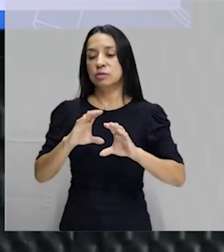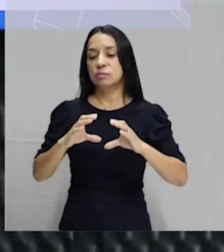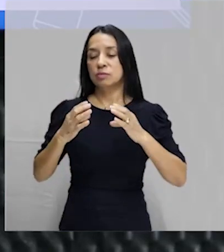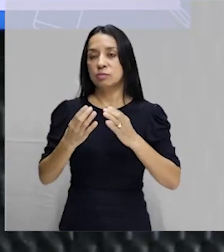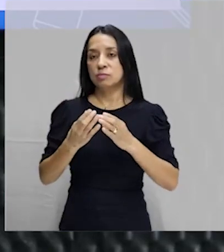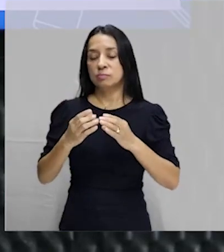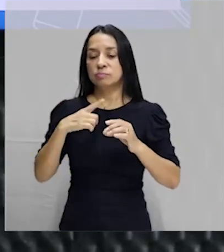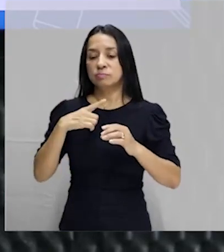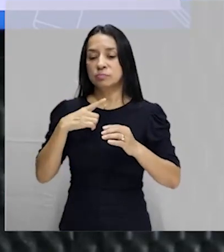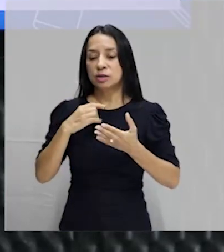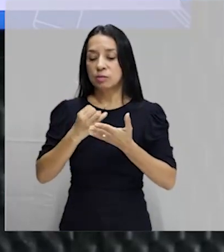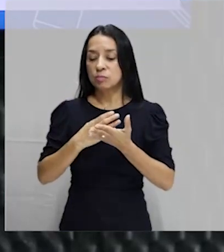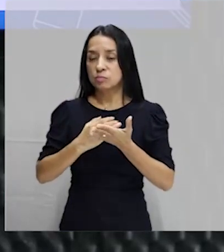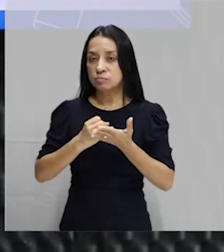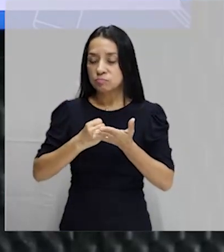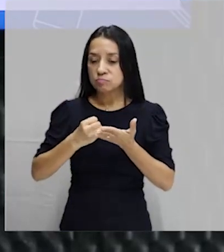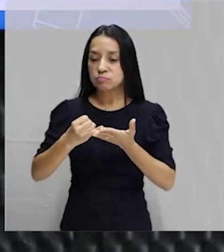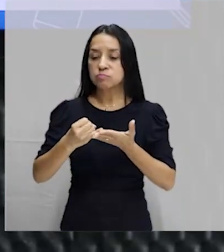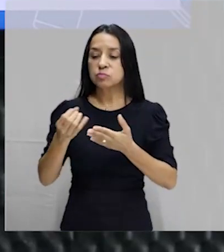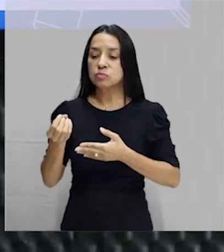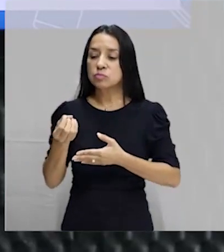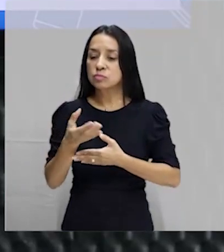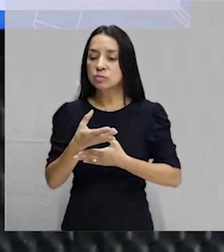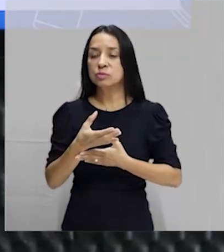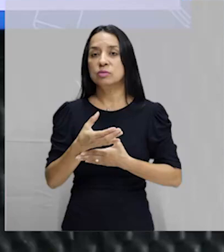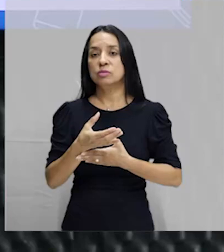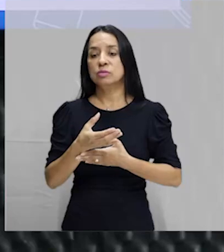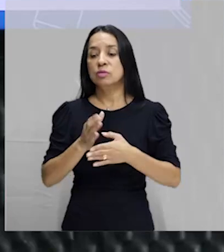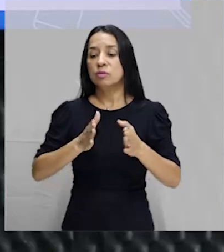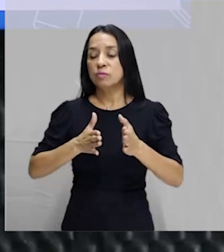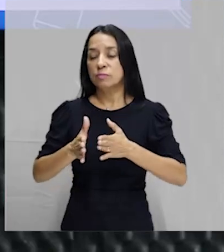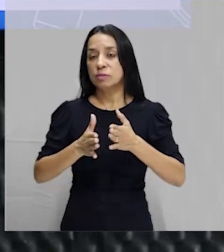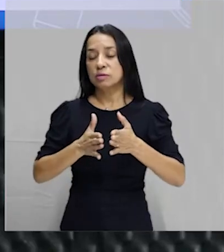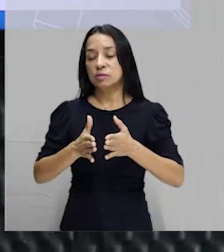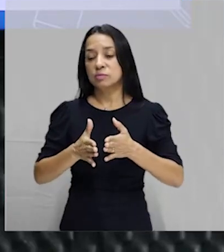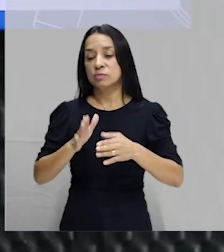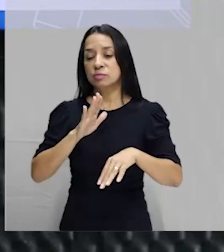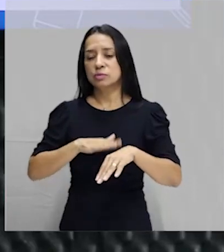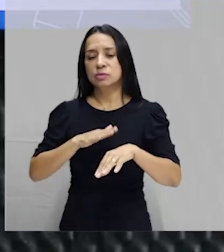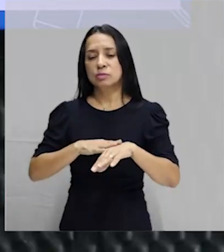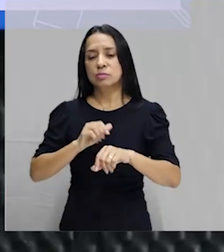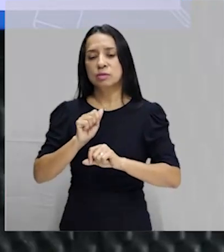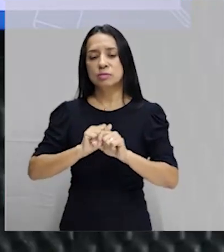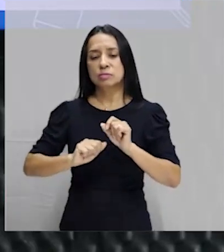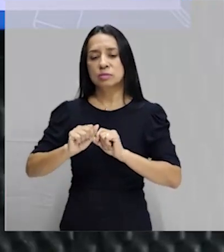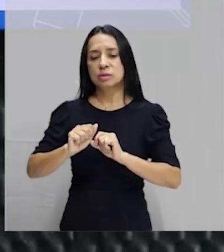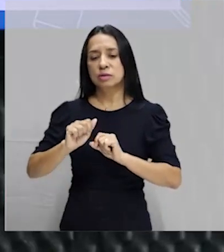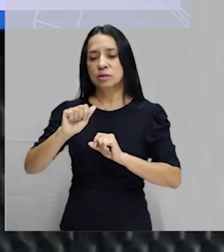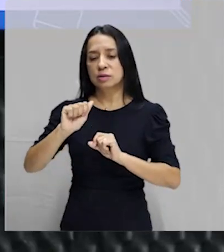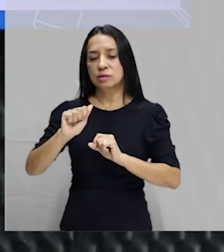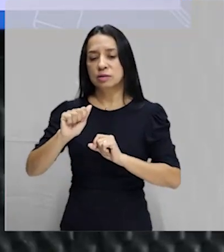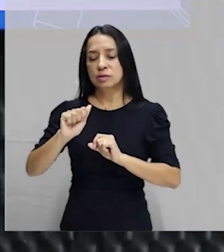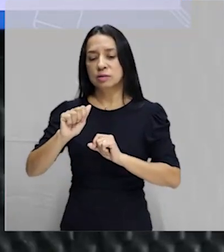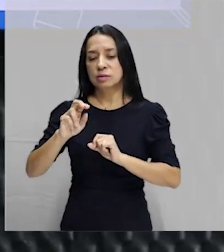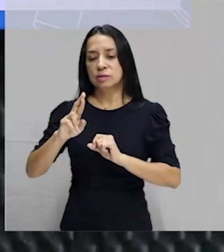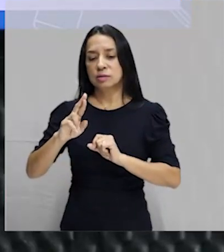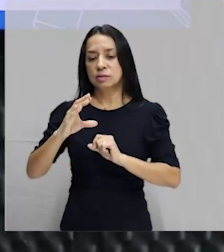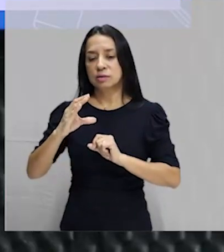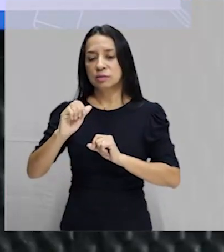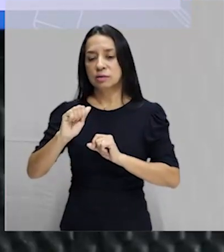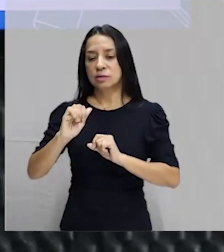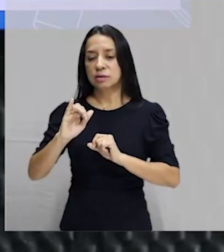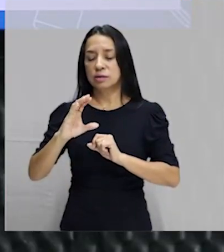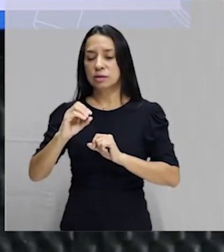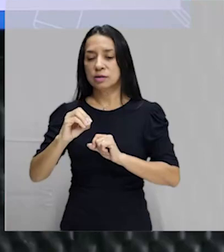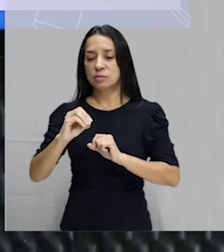nova fase na história política dos helenos, que é a fase do chamado período arcaico, que ela vai por volta aí de